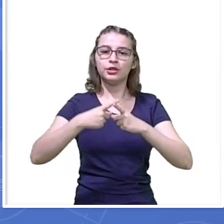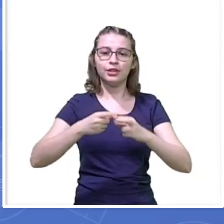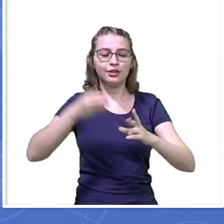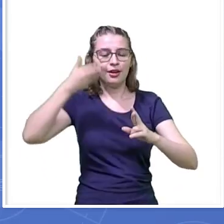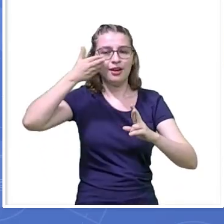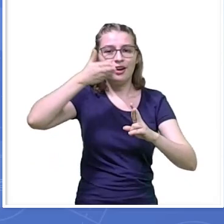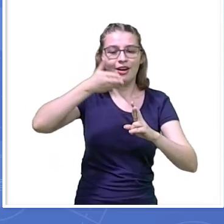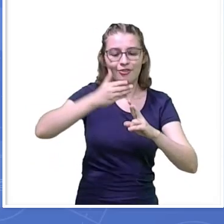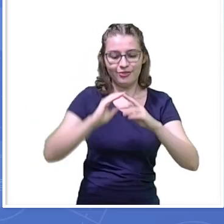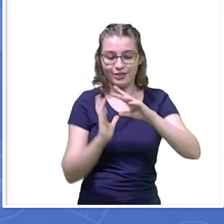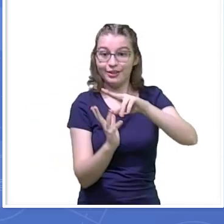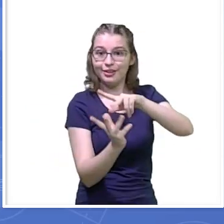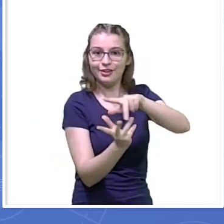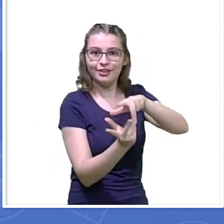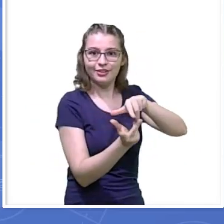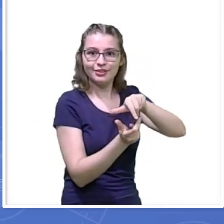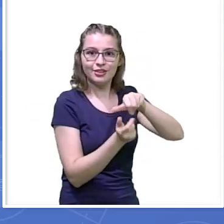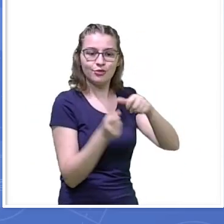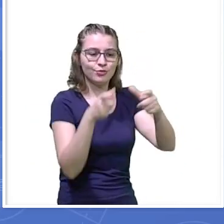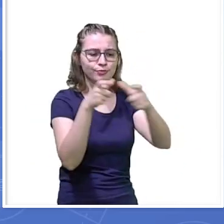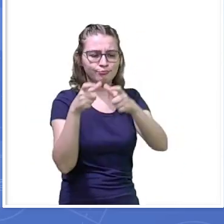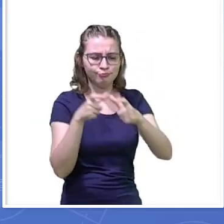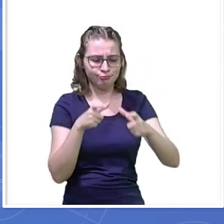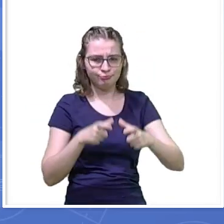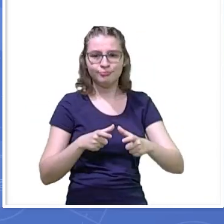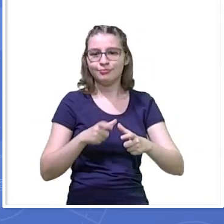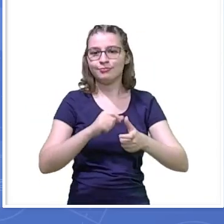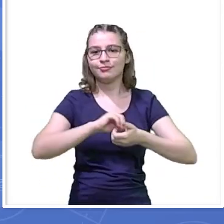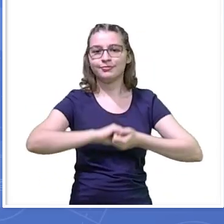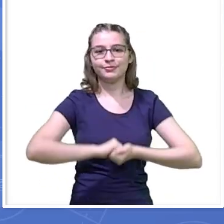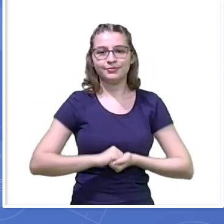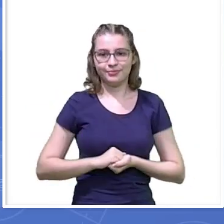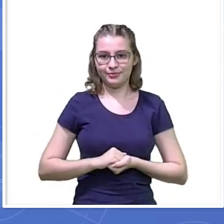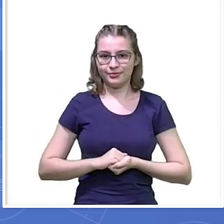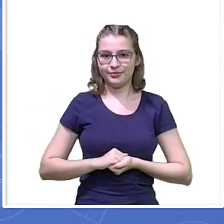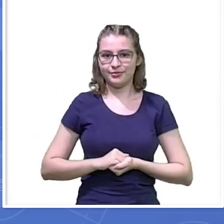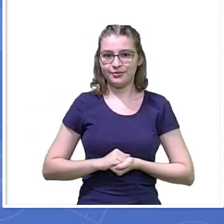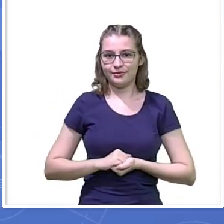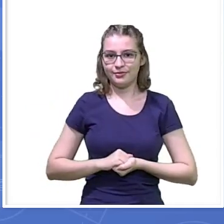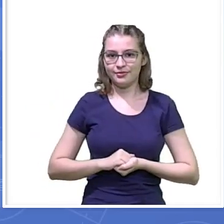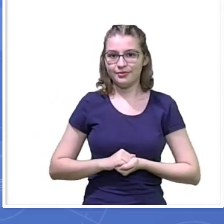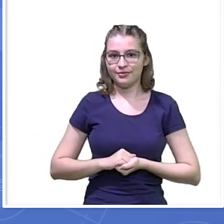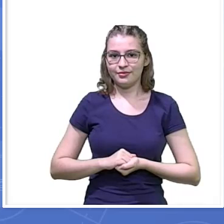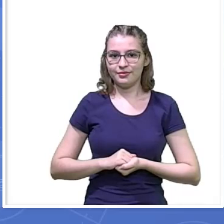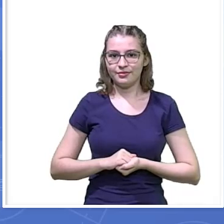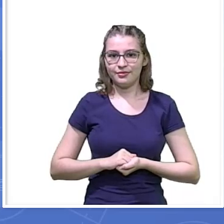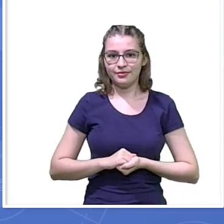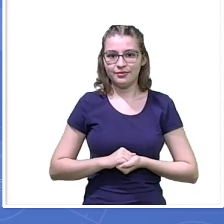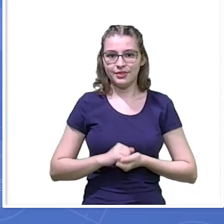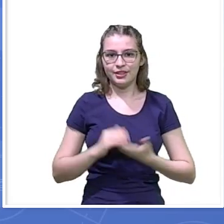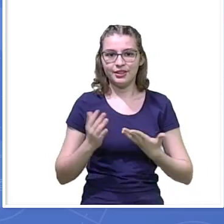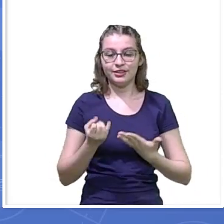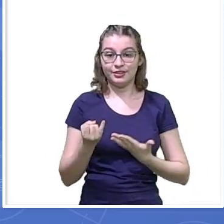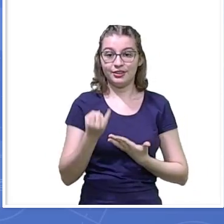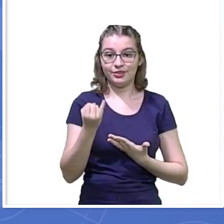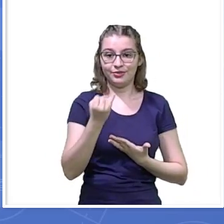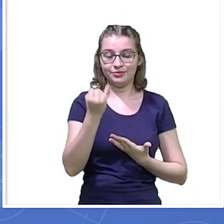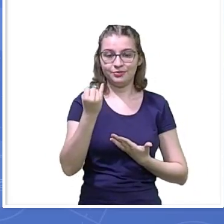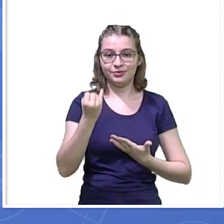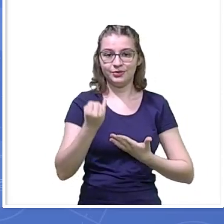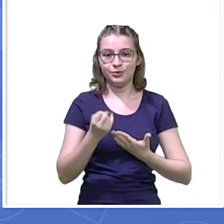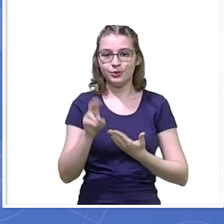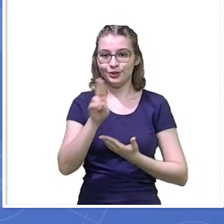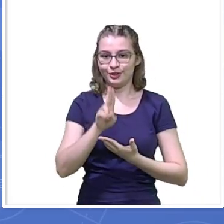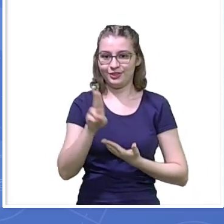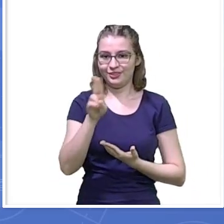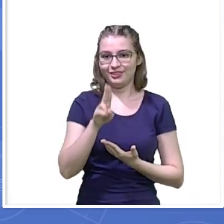do planeta com relação à localização geográfica, né? E a gente tem toda essa importância do